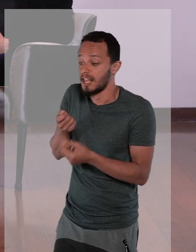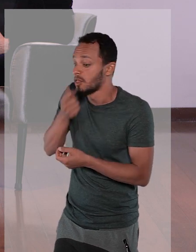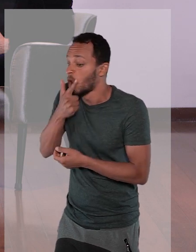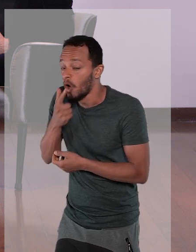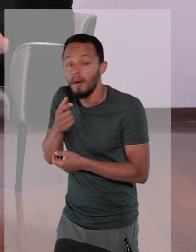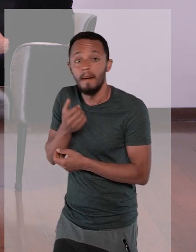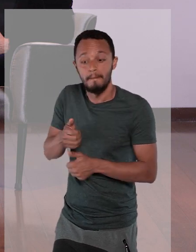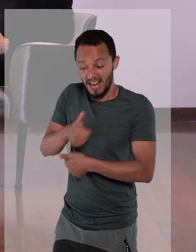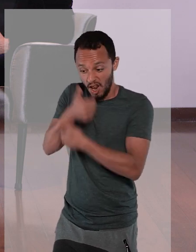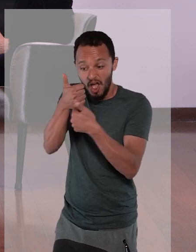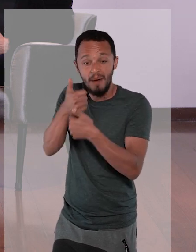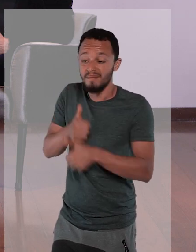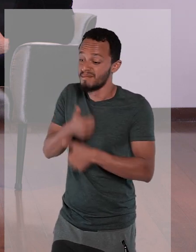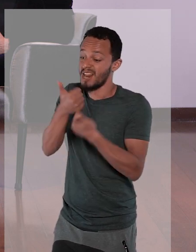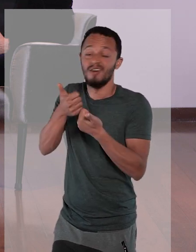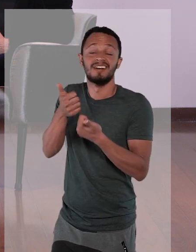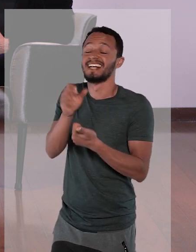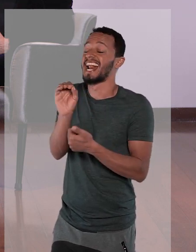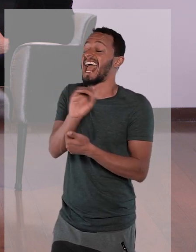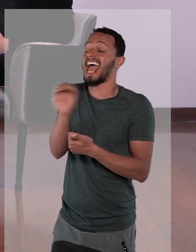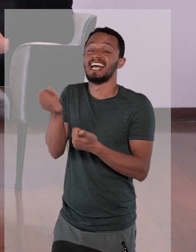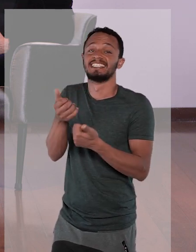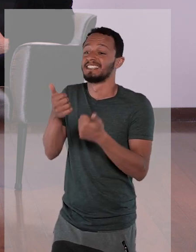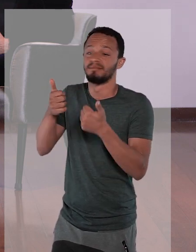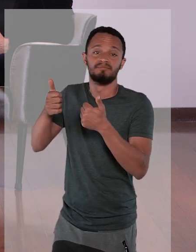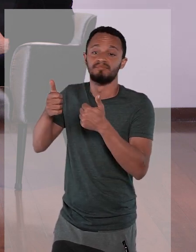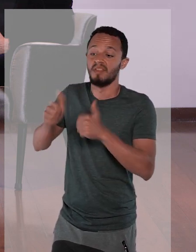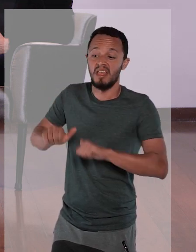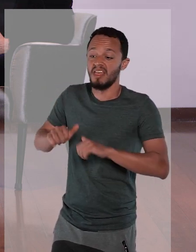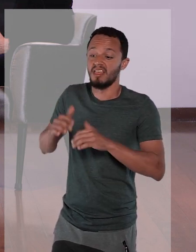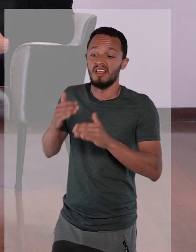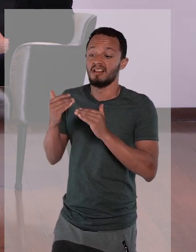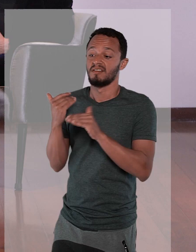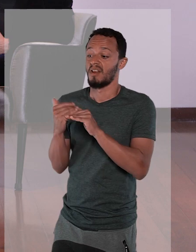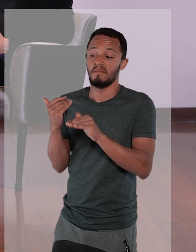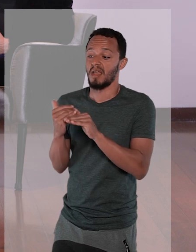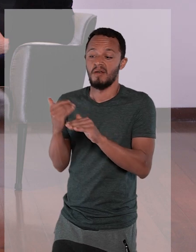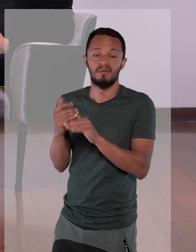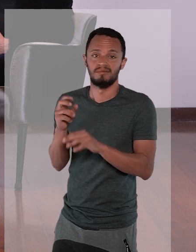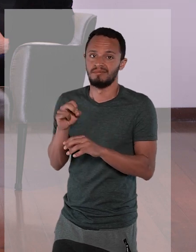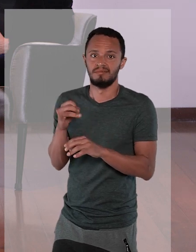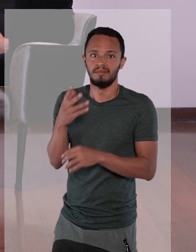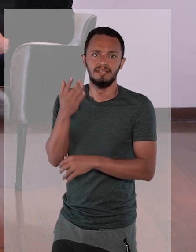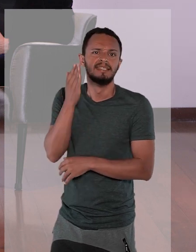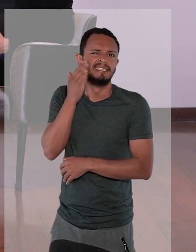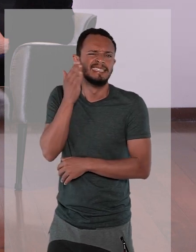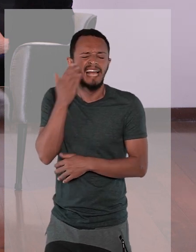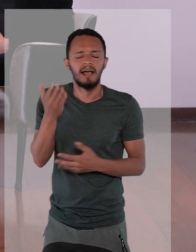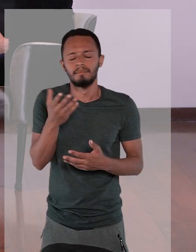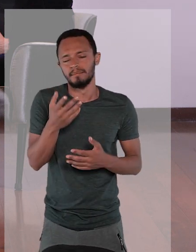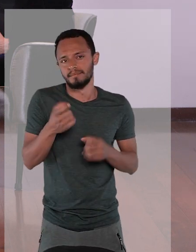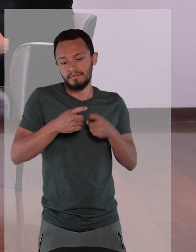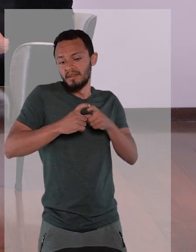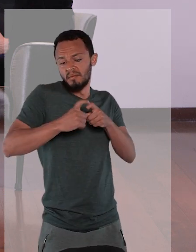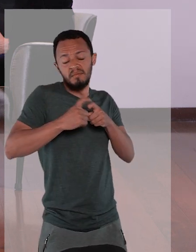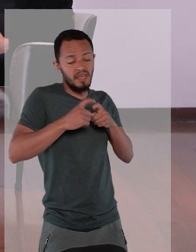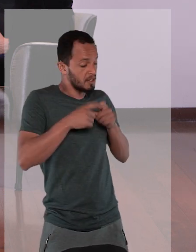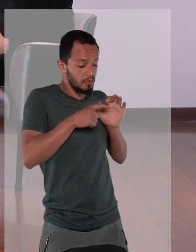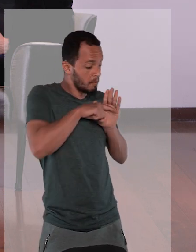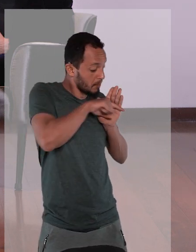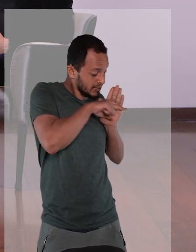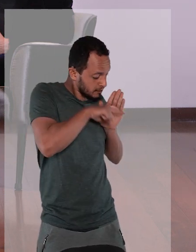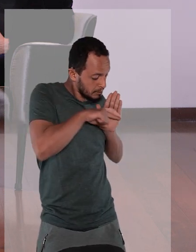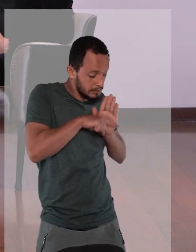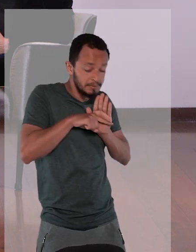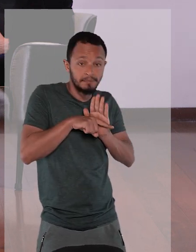que é quando a gente estuda se um remédio usado para uma doença serve para outra coisa, para isso. E a gente já sabia que não servia. Mas